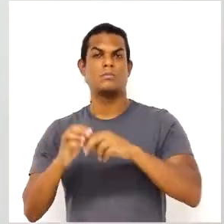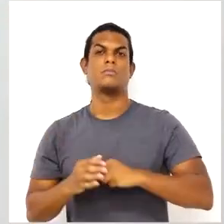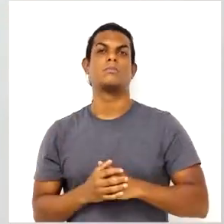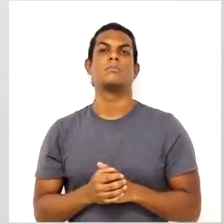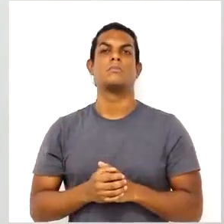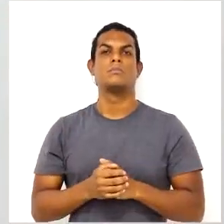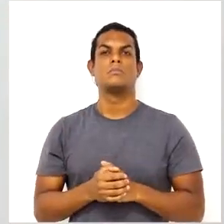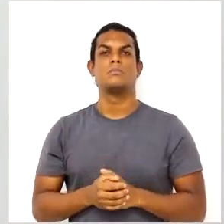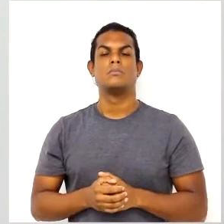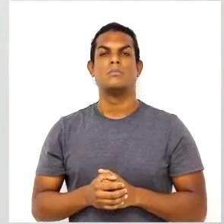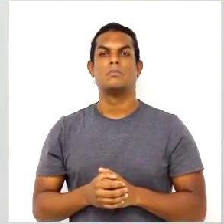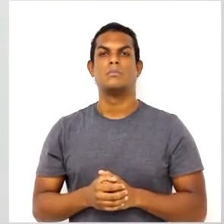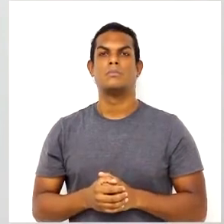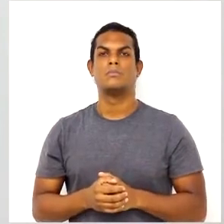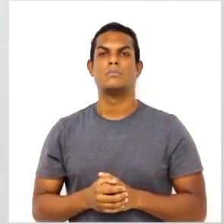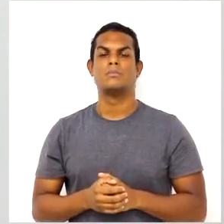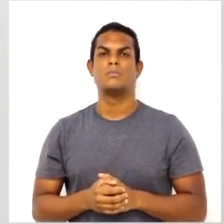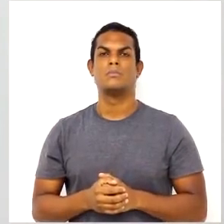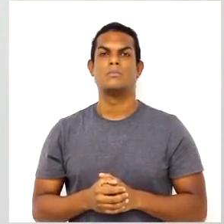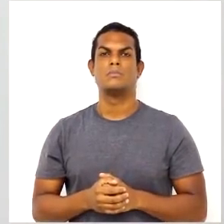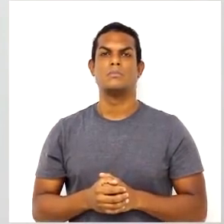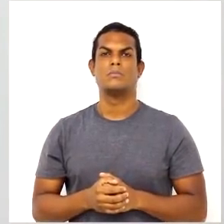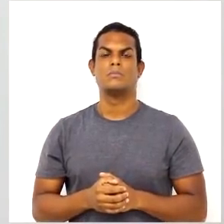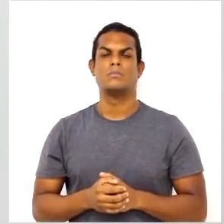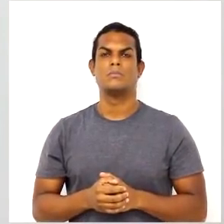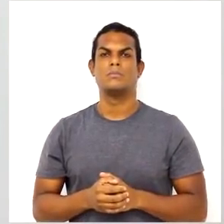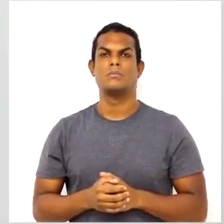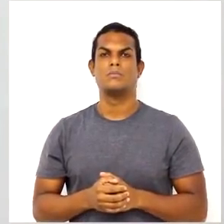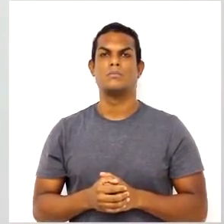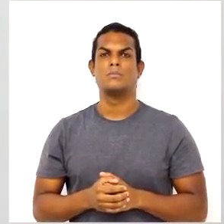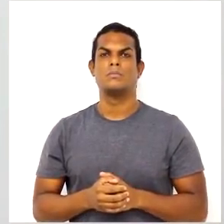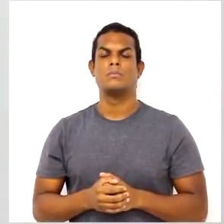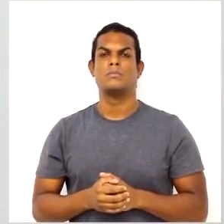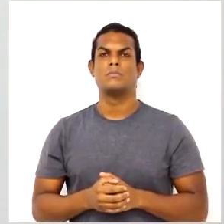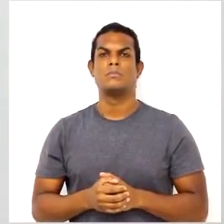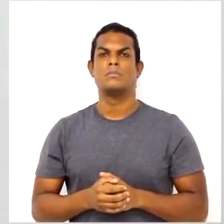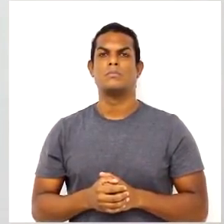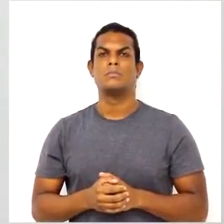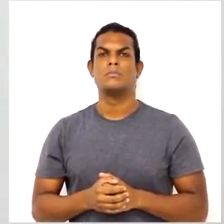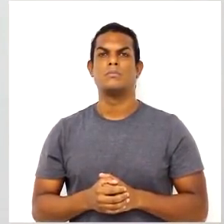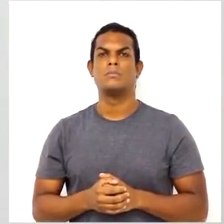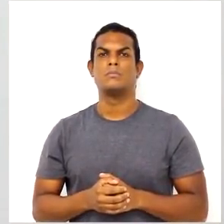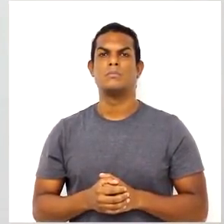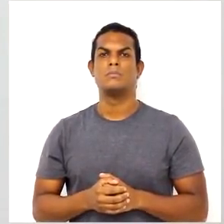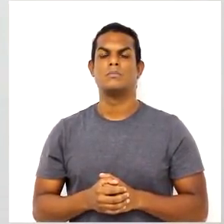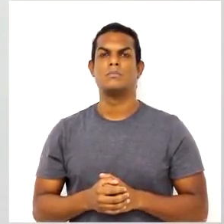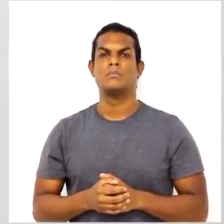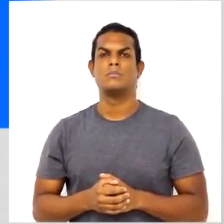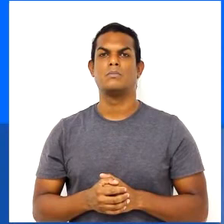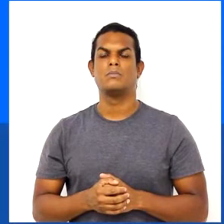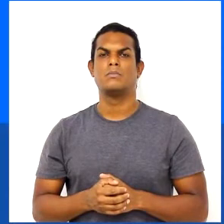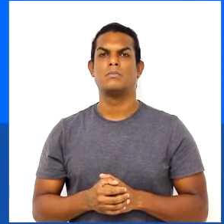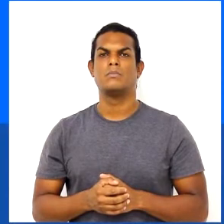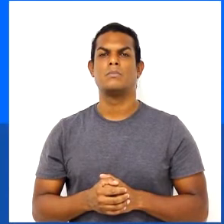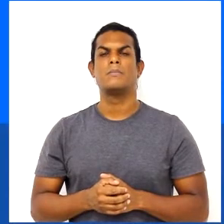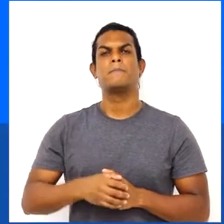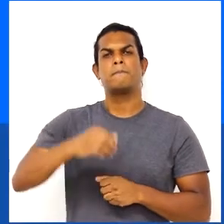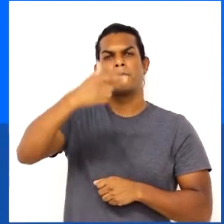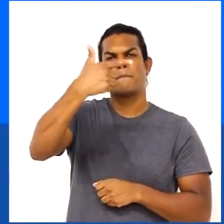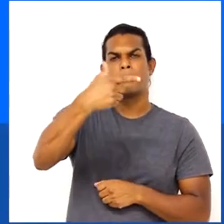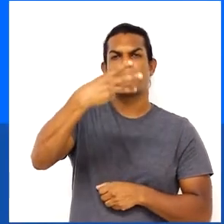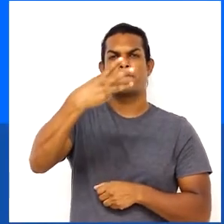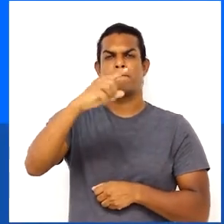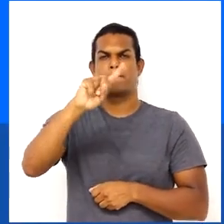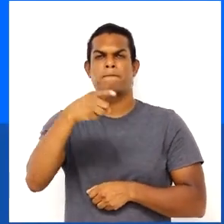a pergunta a respeito do valor da divisão de n sobre 2.